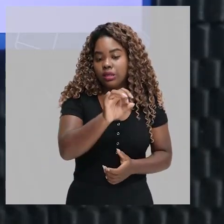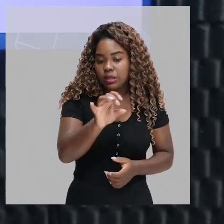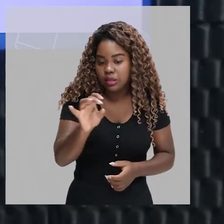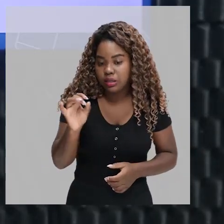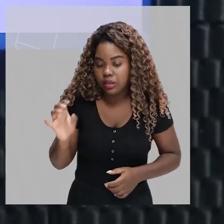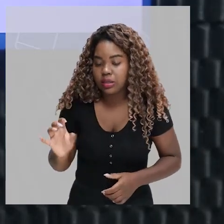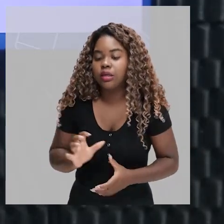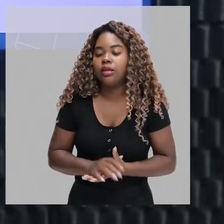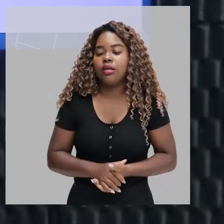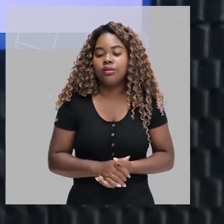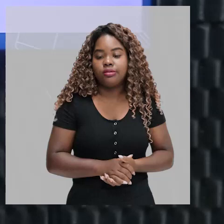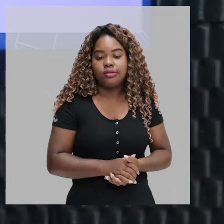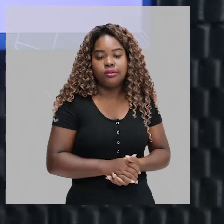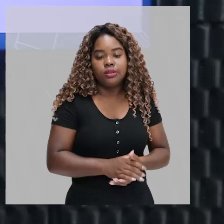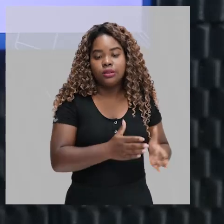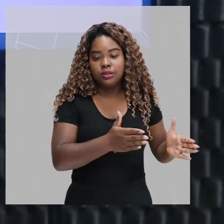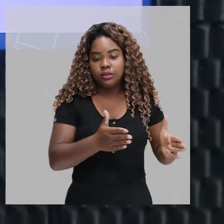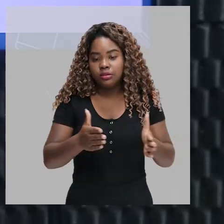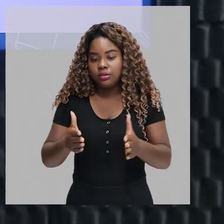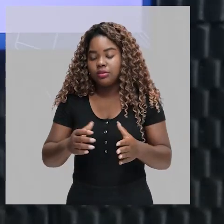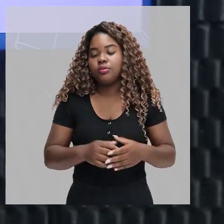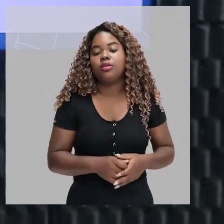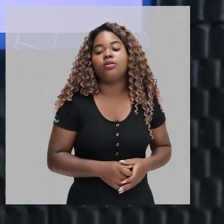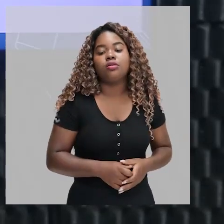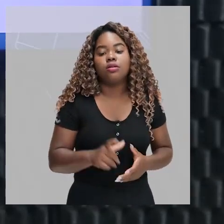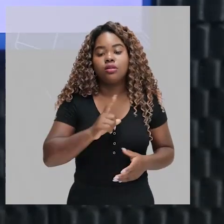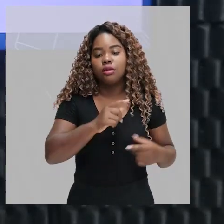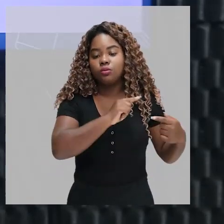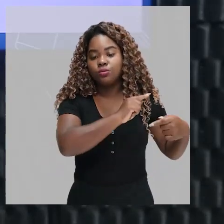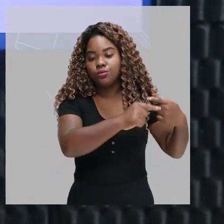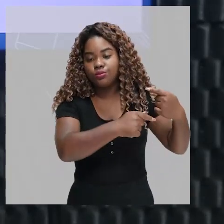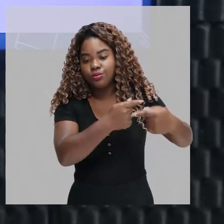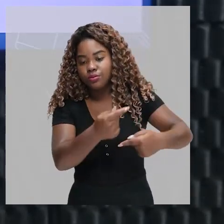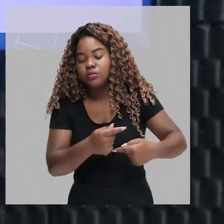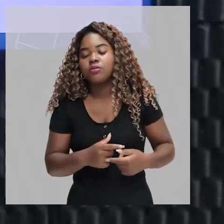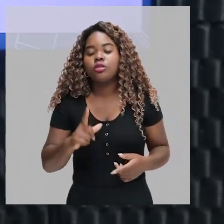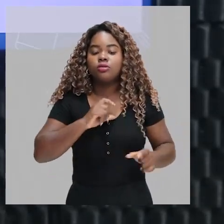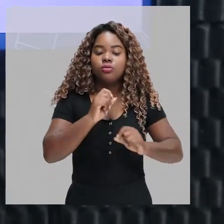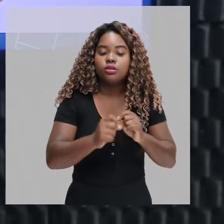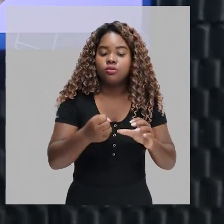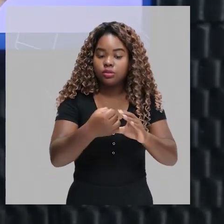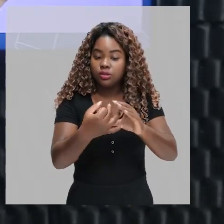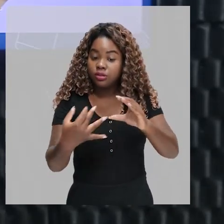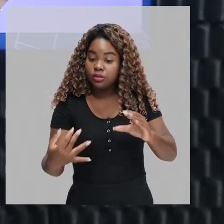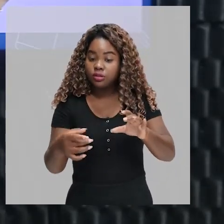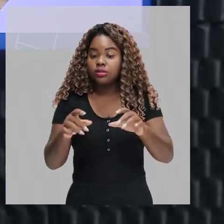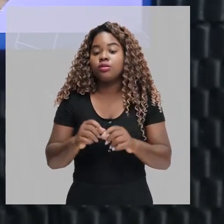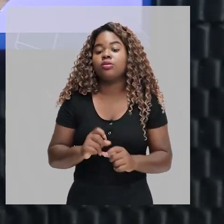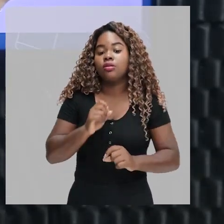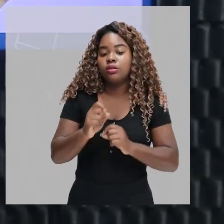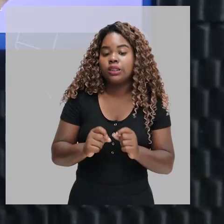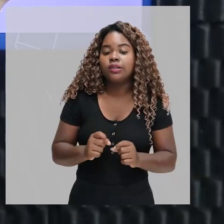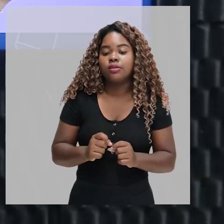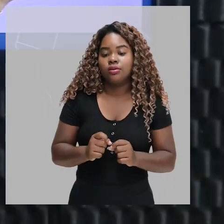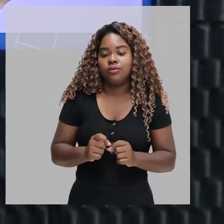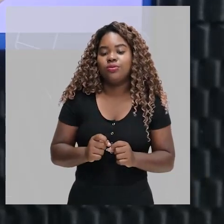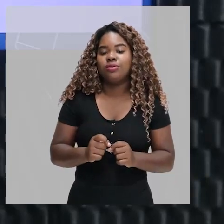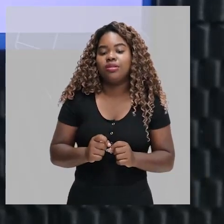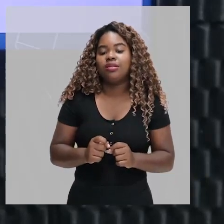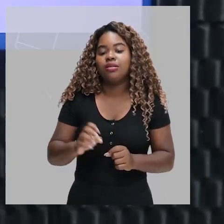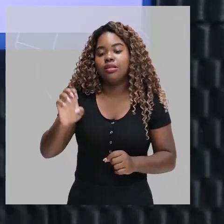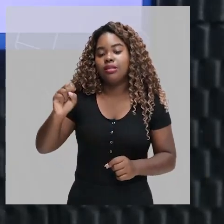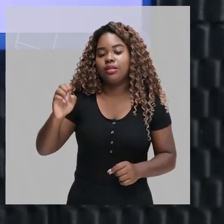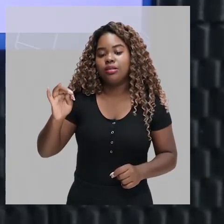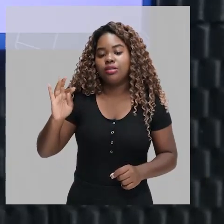uma dessas fases que também chamamos de geração tá certo é características de que da estética romântica estão